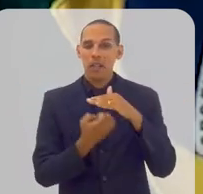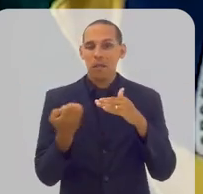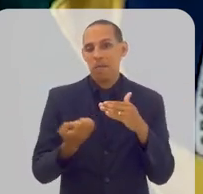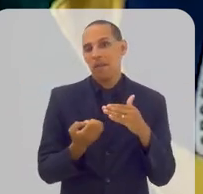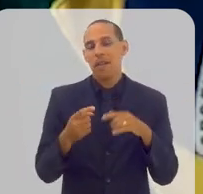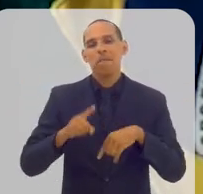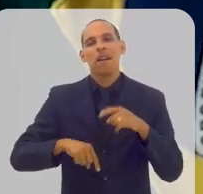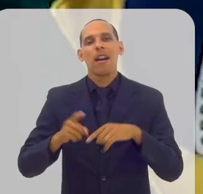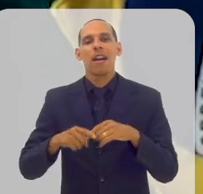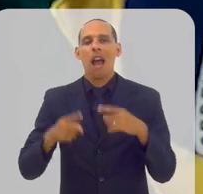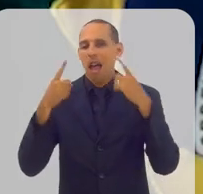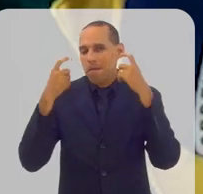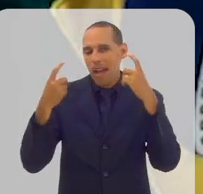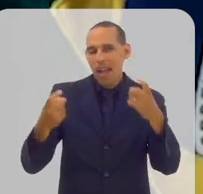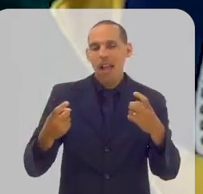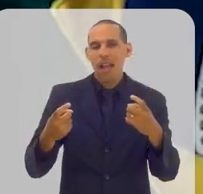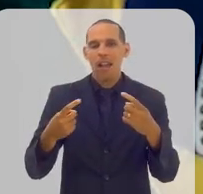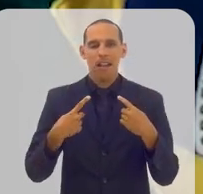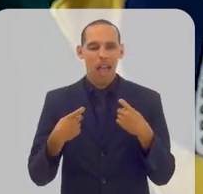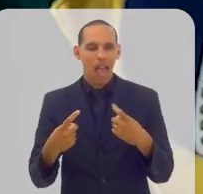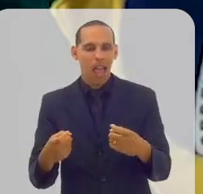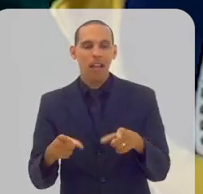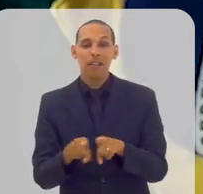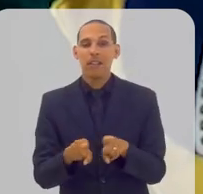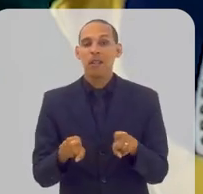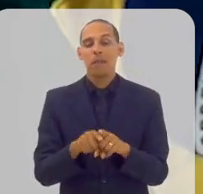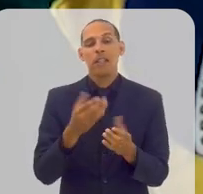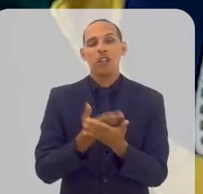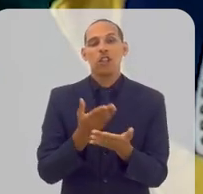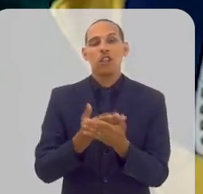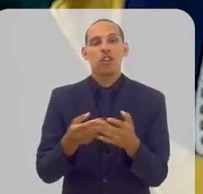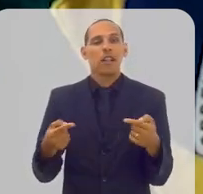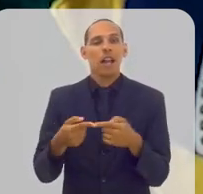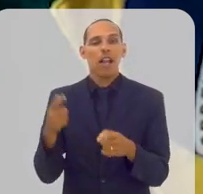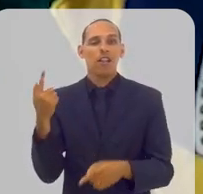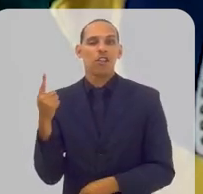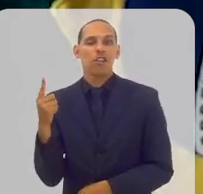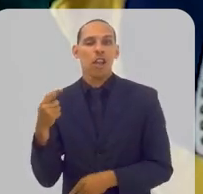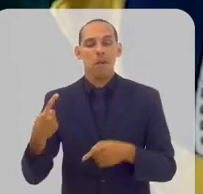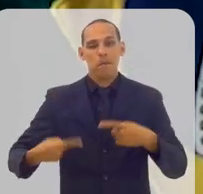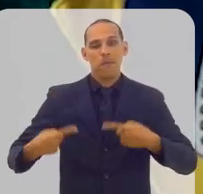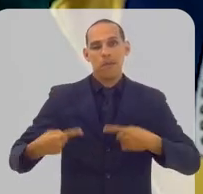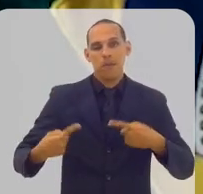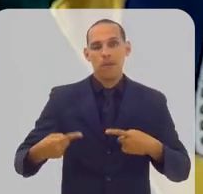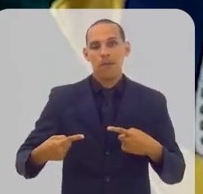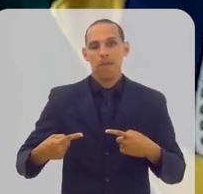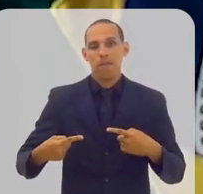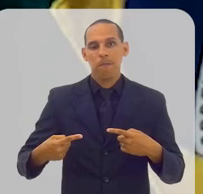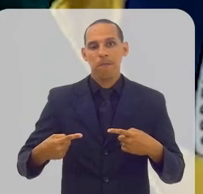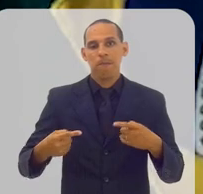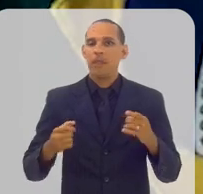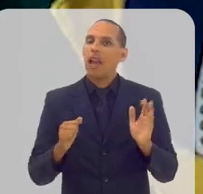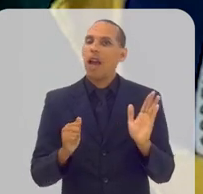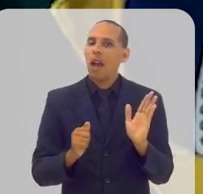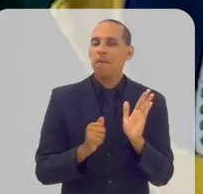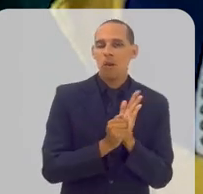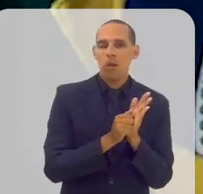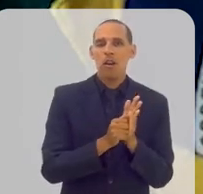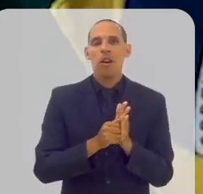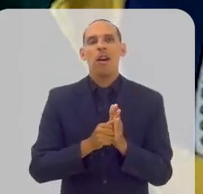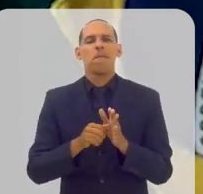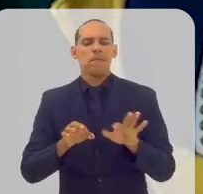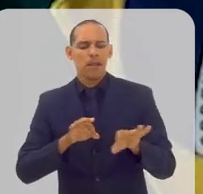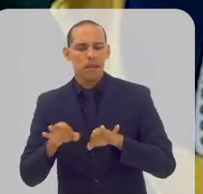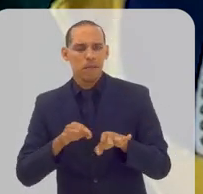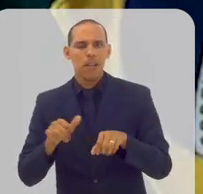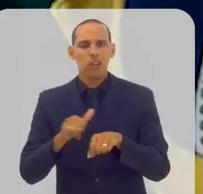tá? Também ministramos estudos relacionados à geopolítica, abordando planejamento, estratégia e